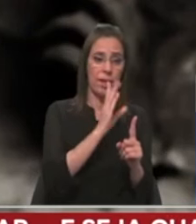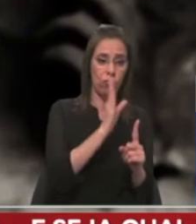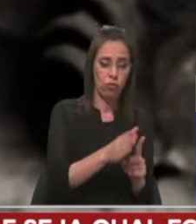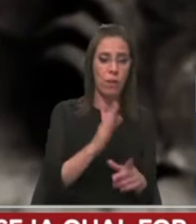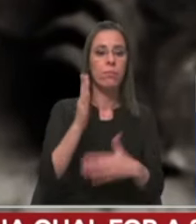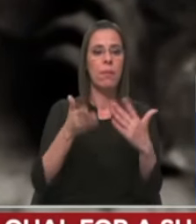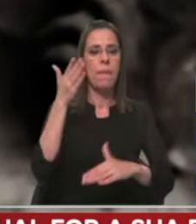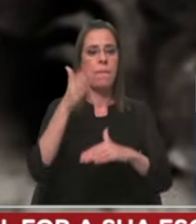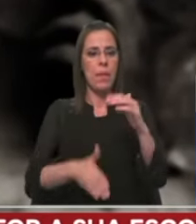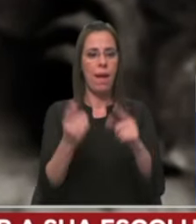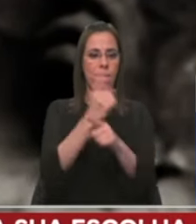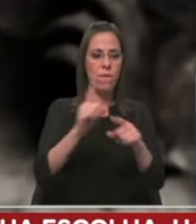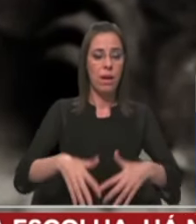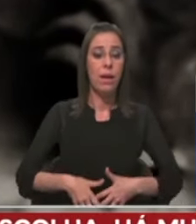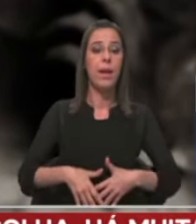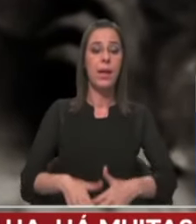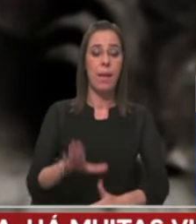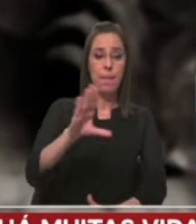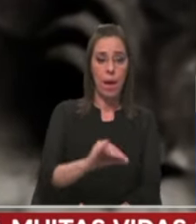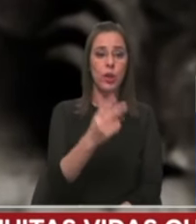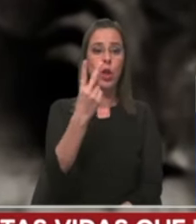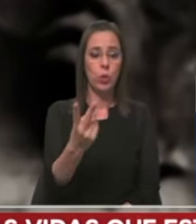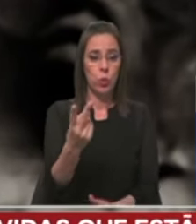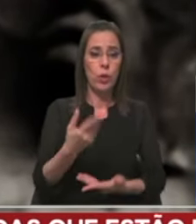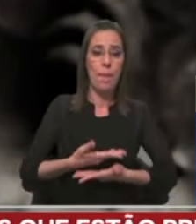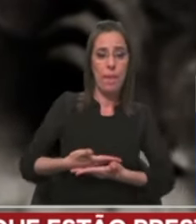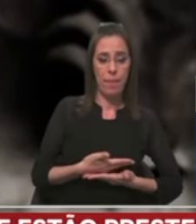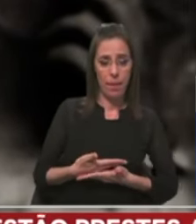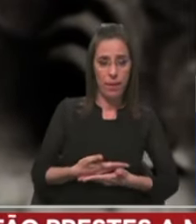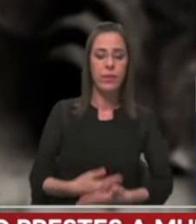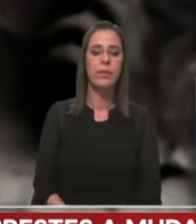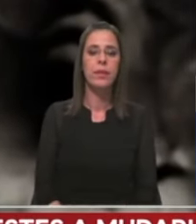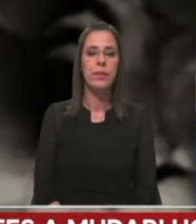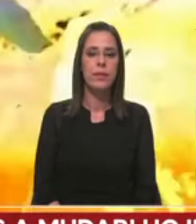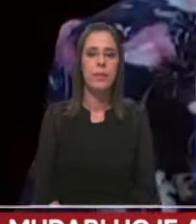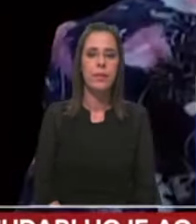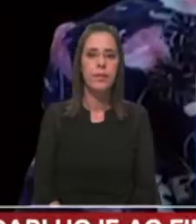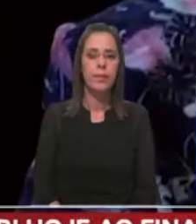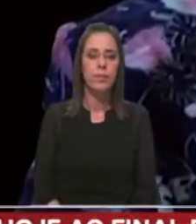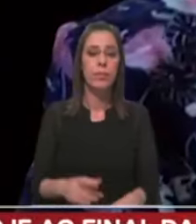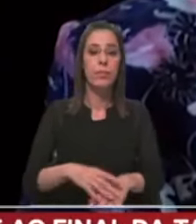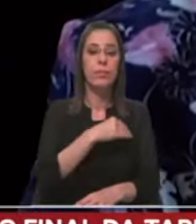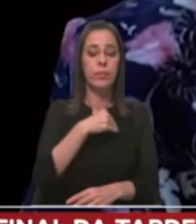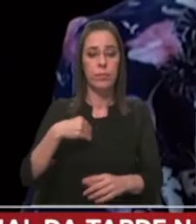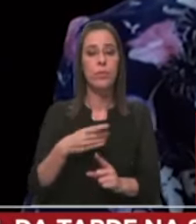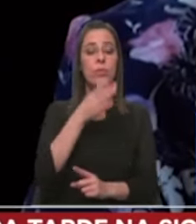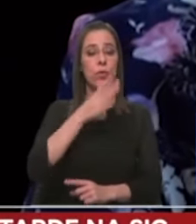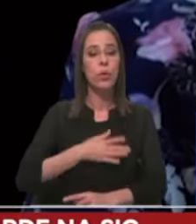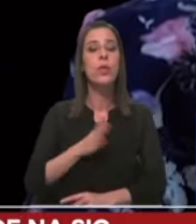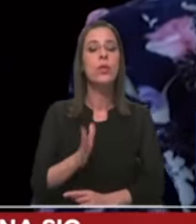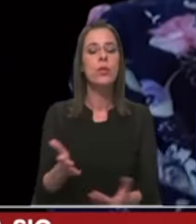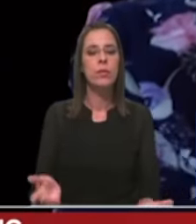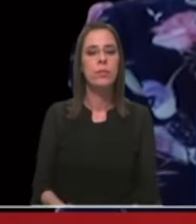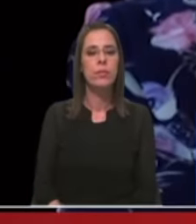eis que, de uma só vez, estavam para chegar mais duas crianças. O médico já me tinha dito